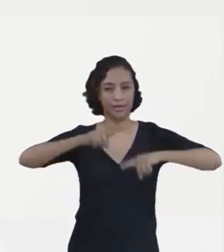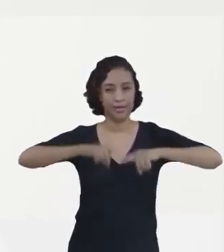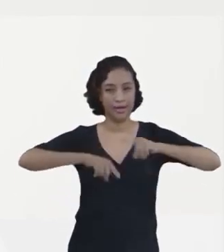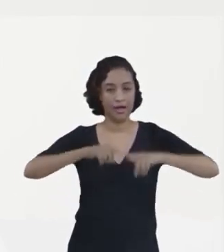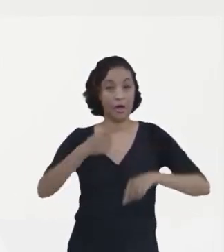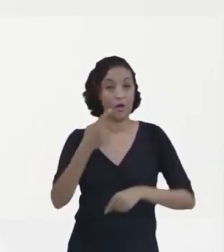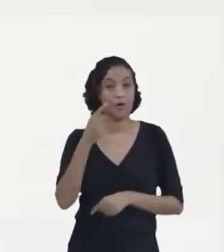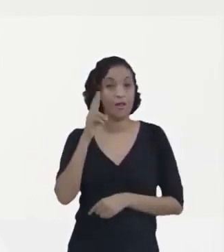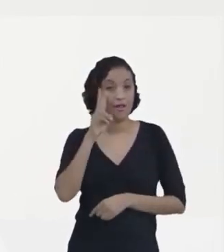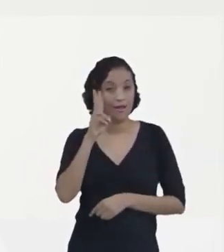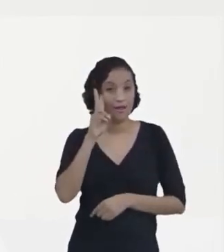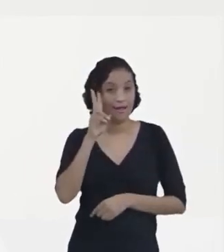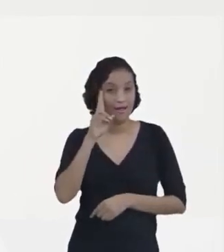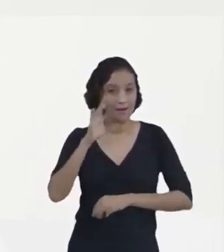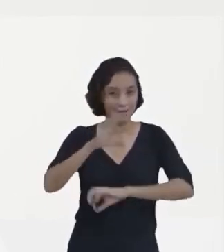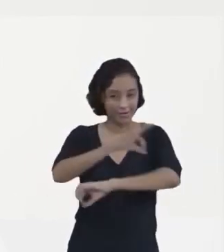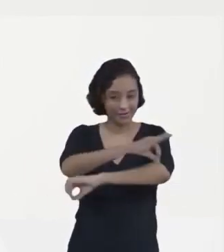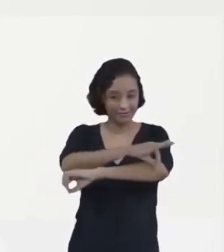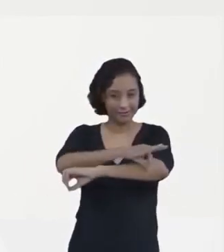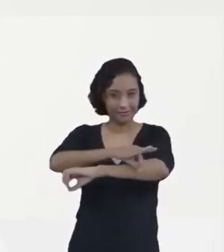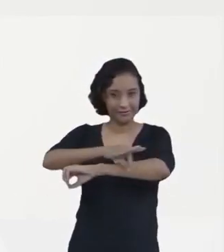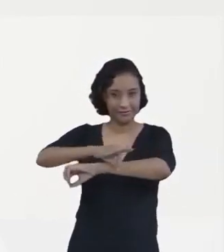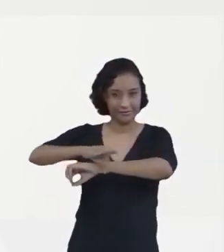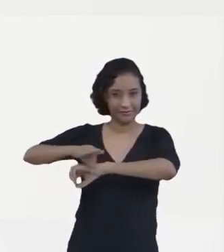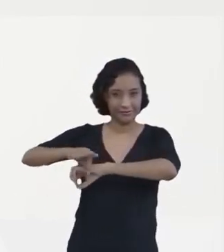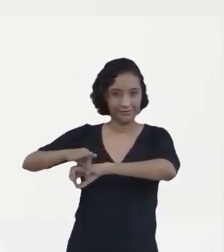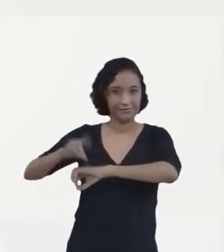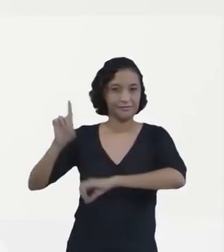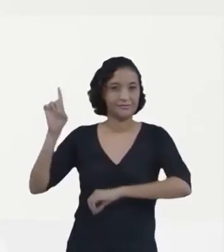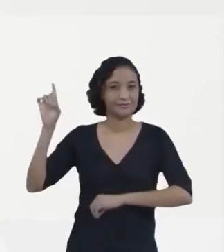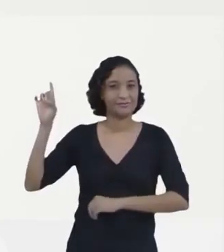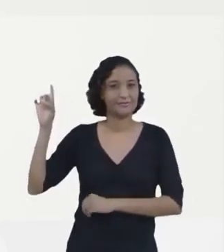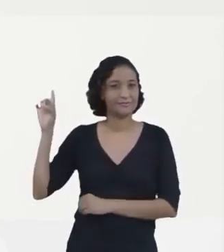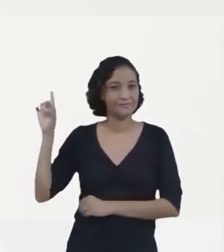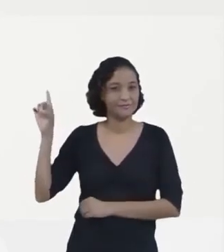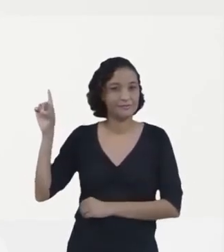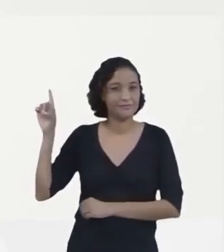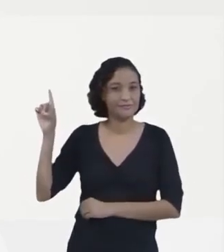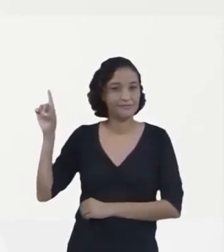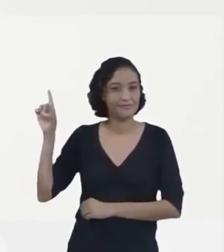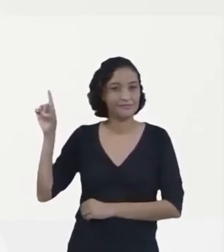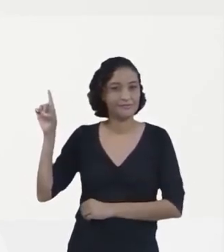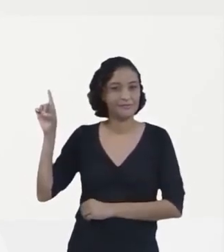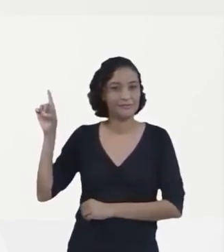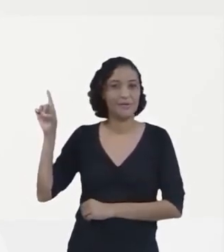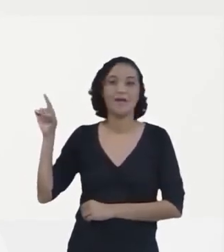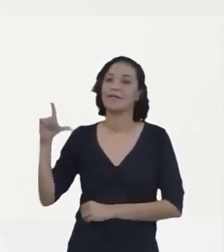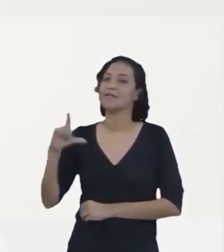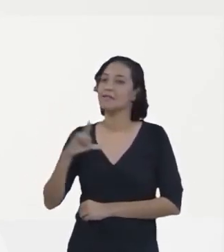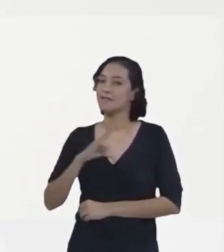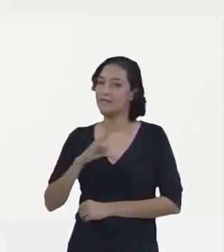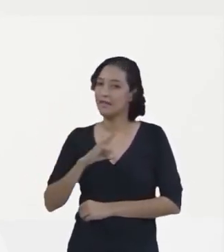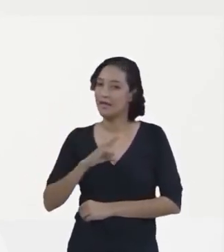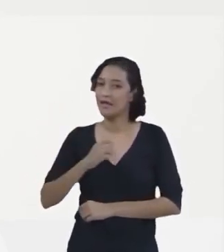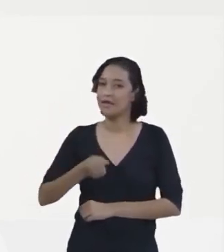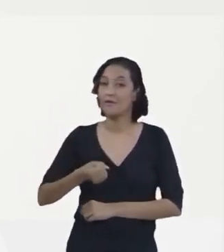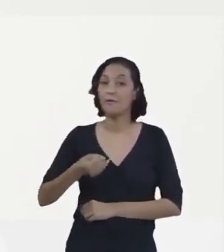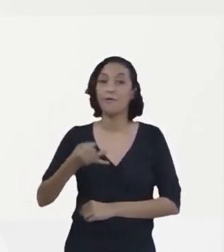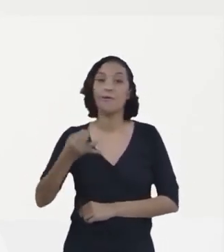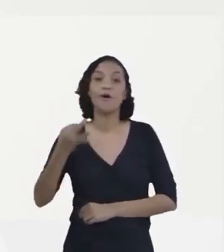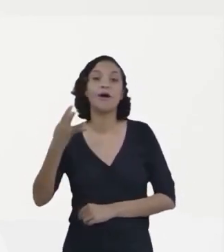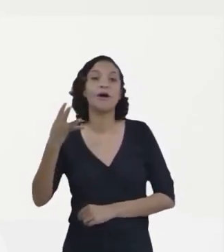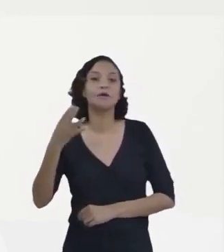da professora? Aqui essa também tem, ela tem